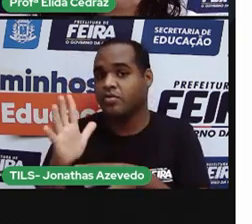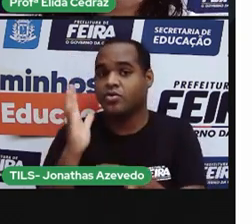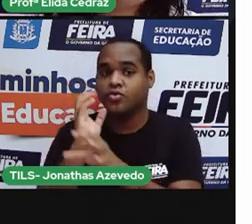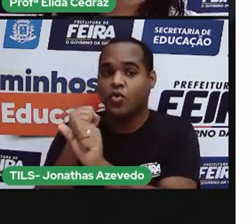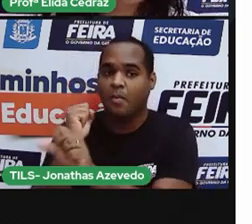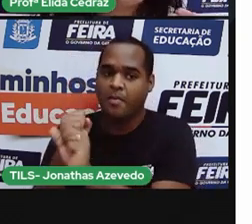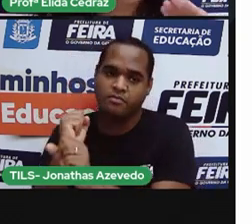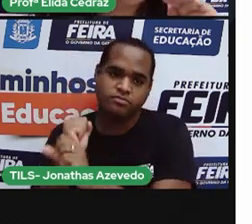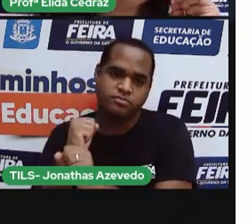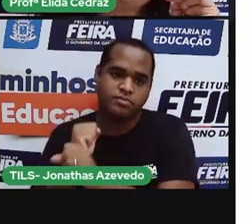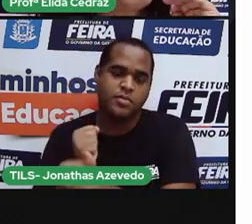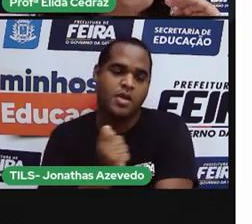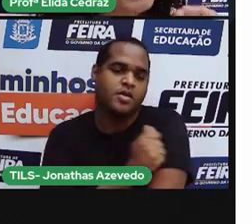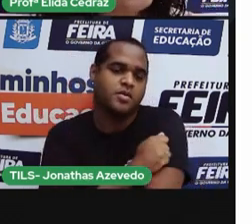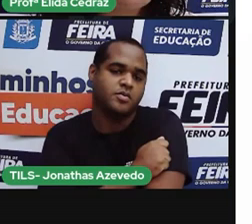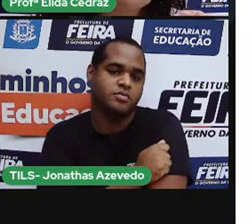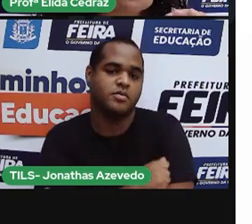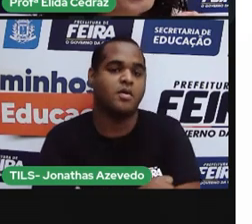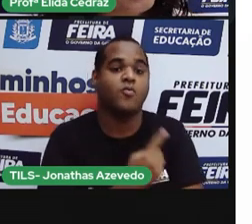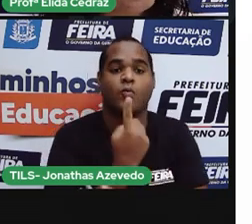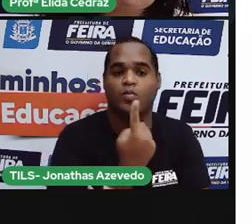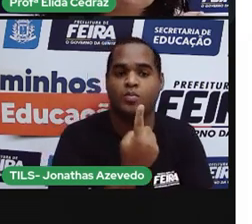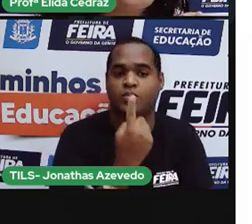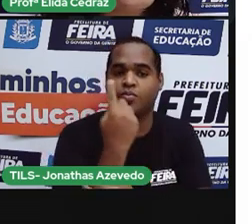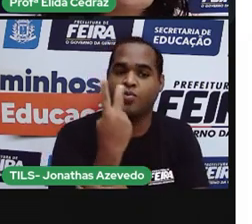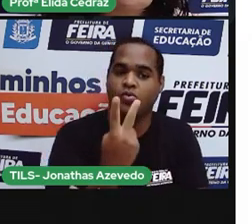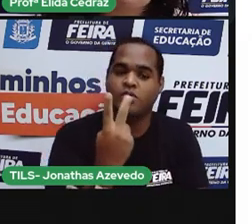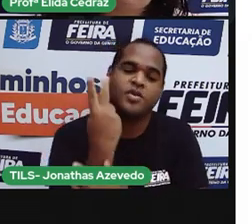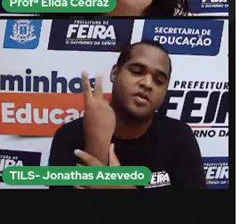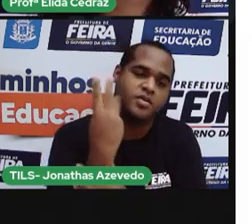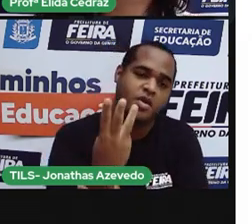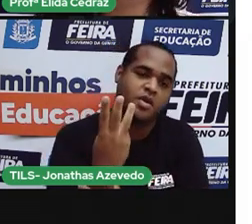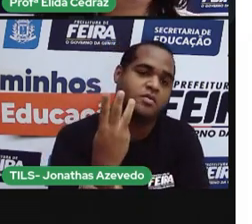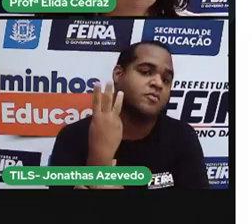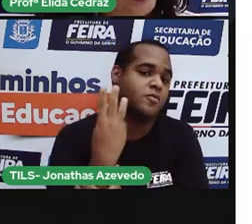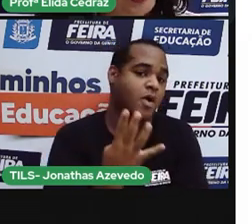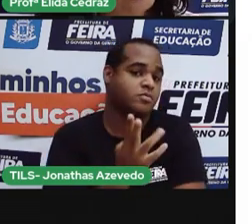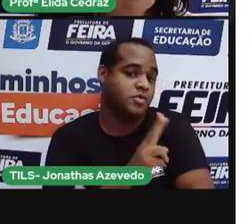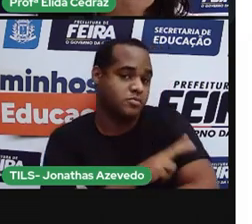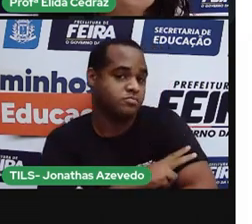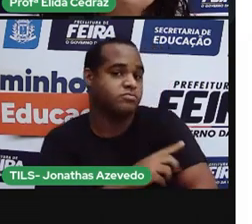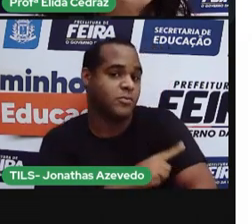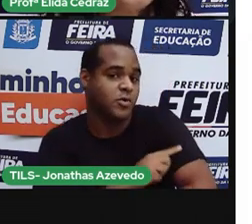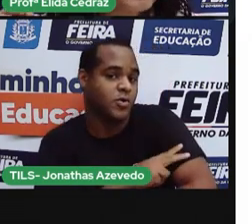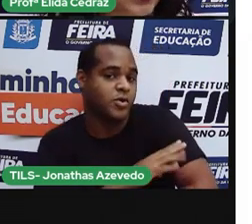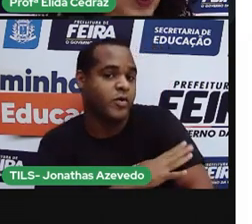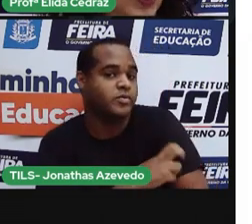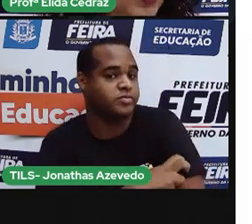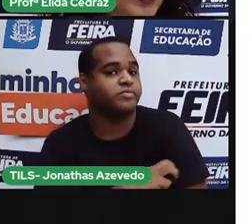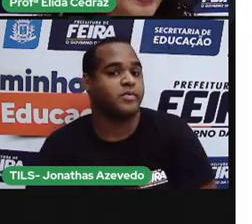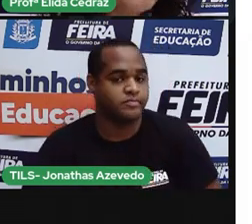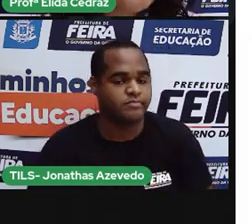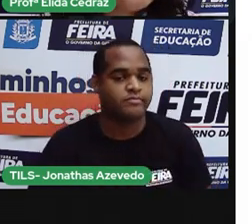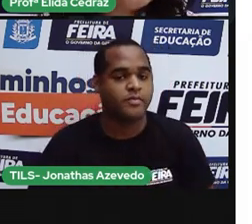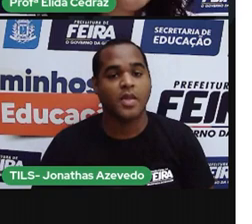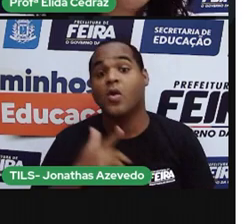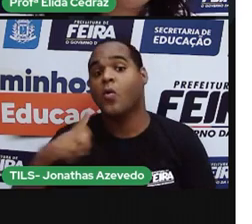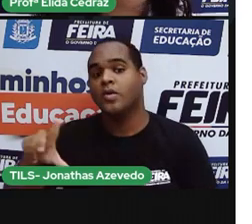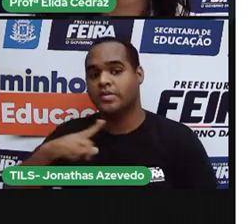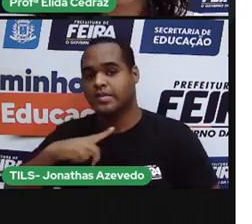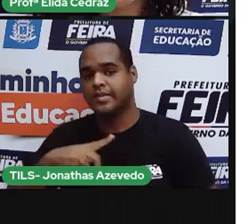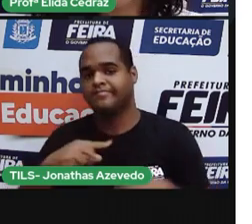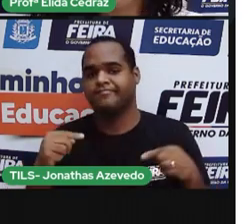alunos. Tem a turma do primeiro, do segundo, terceiro, quarto e quinto ano. Do outro lado,